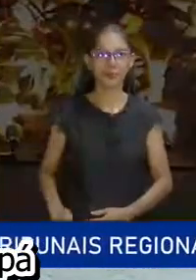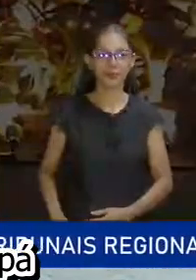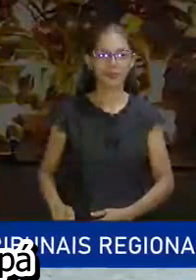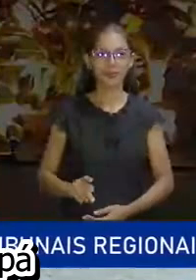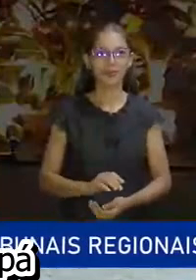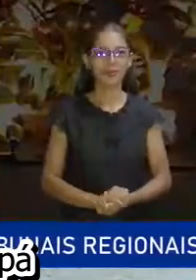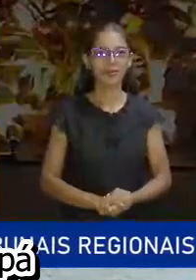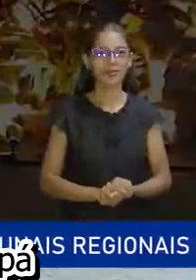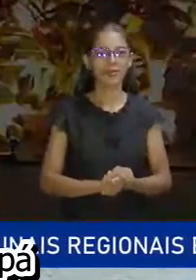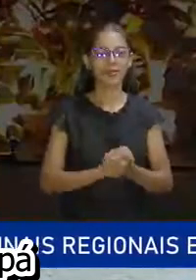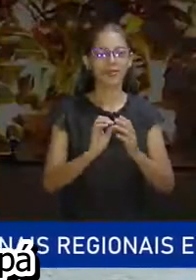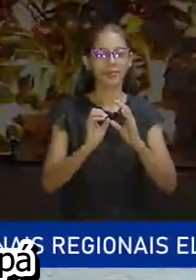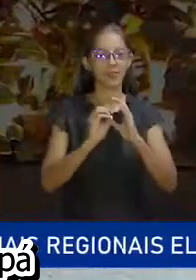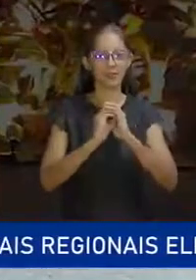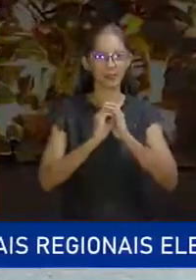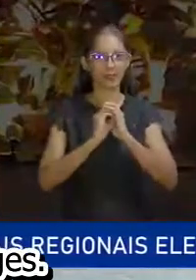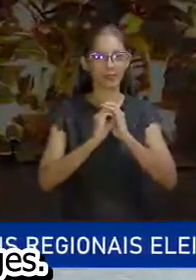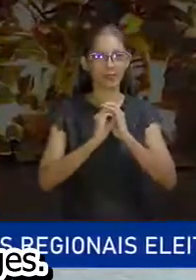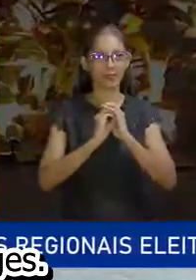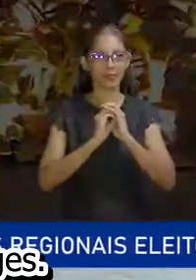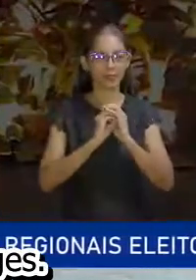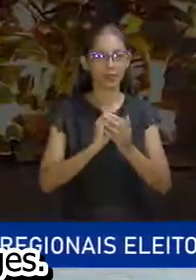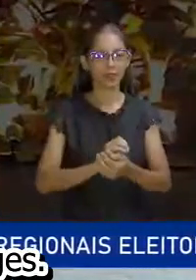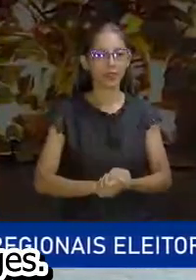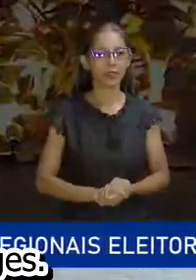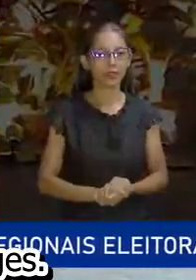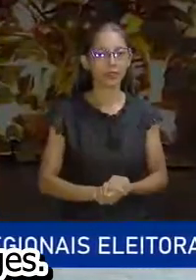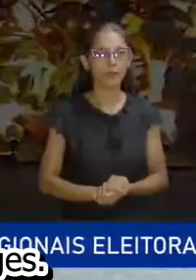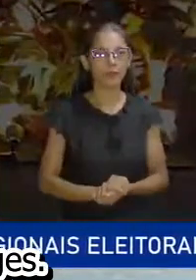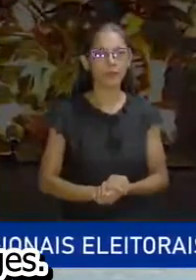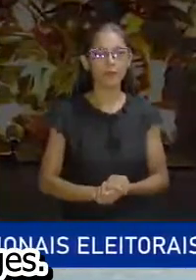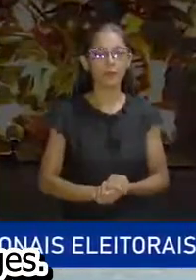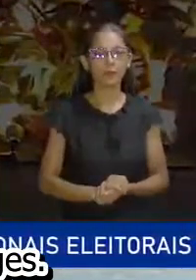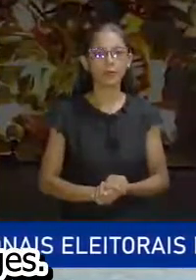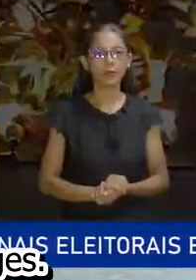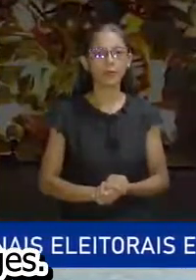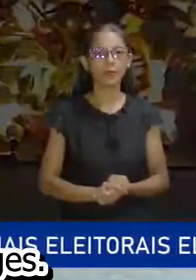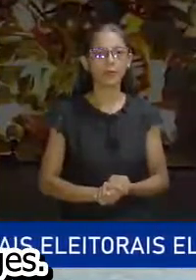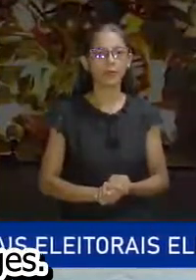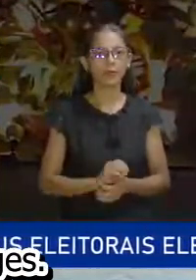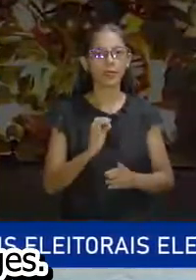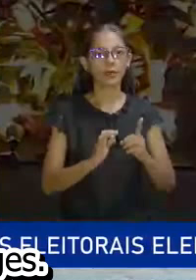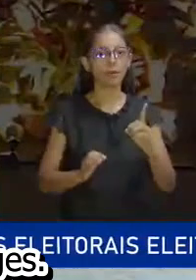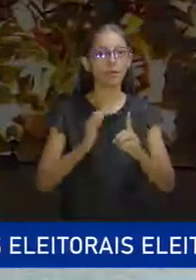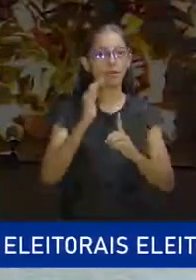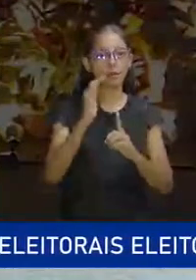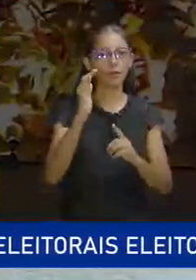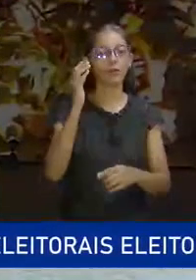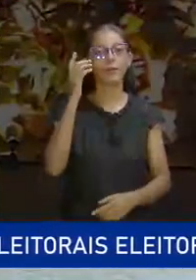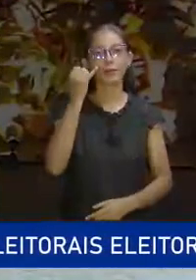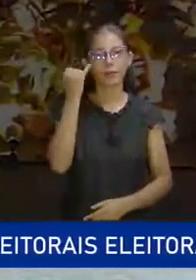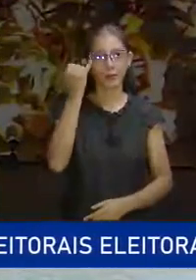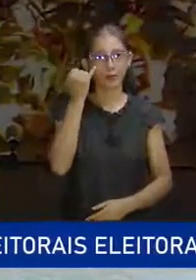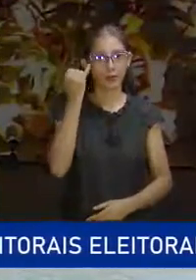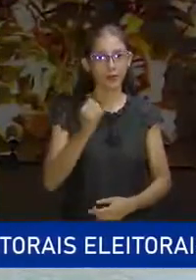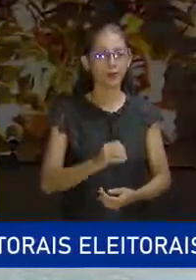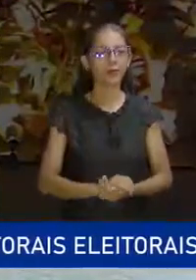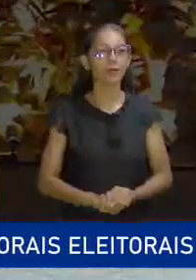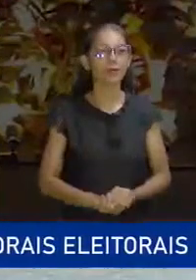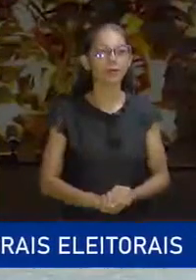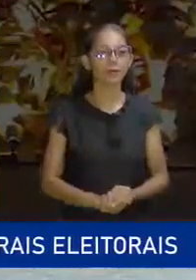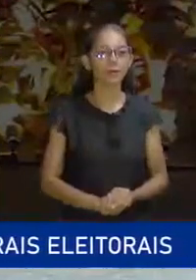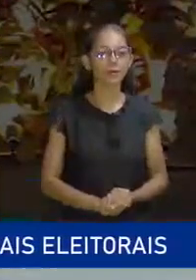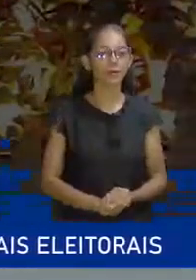Tribunal Regional Eleitoral Foco do na mesa Amapá, central. anfitrião deste encontro, desembargador João Lages.